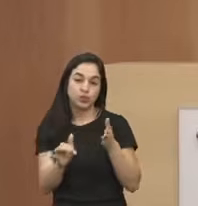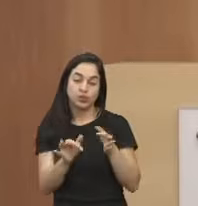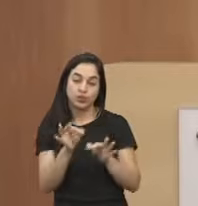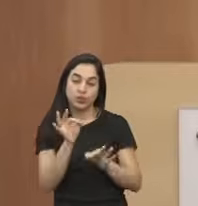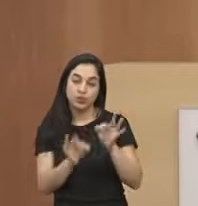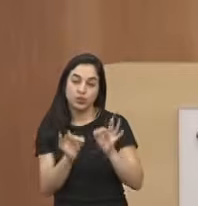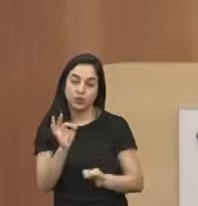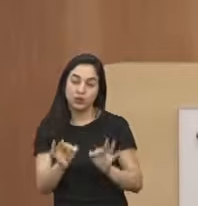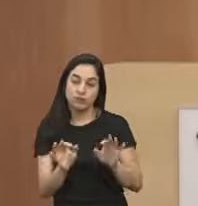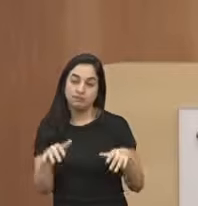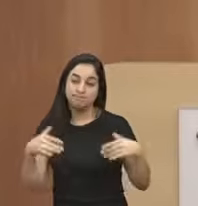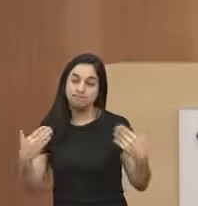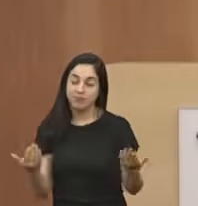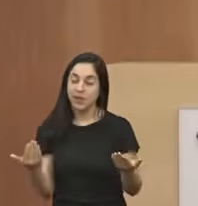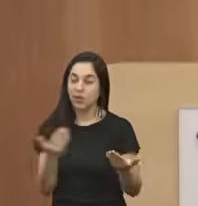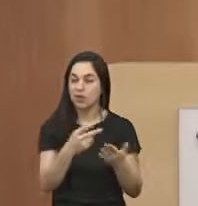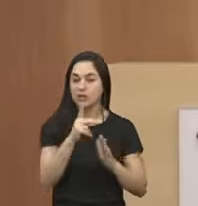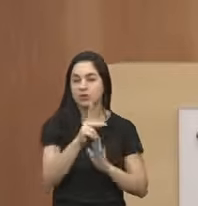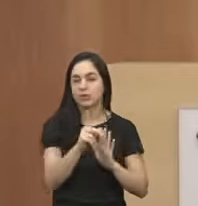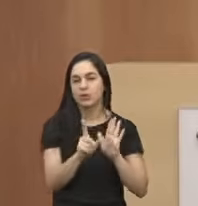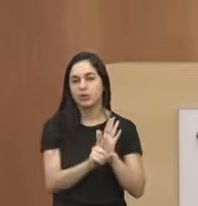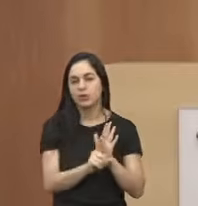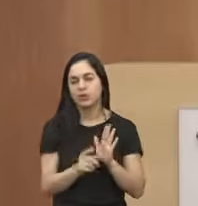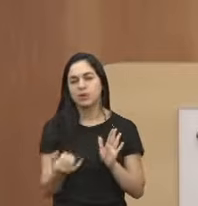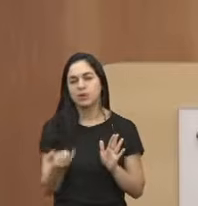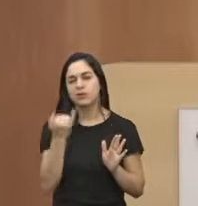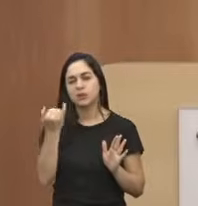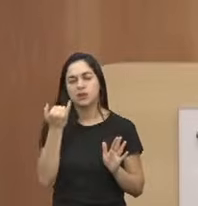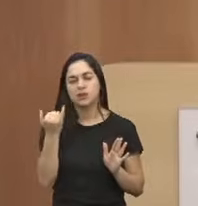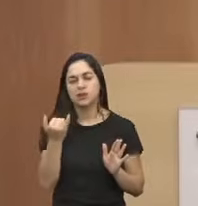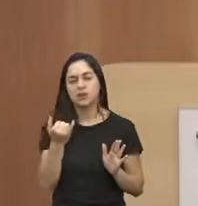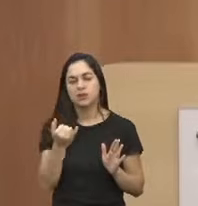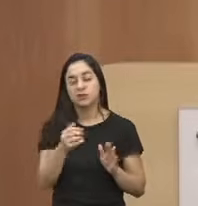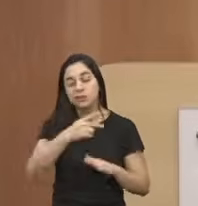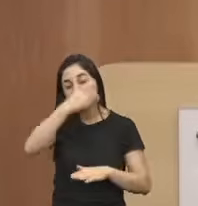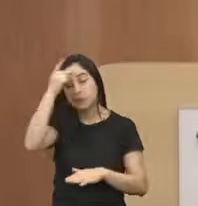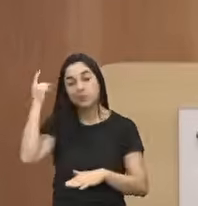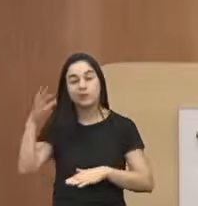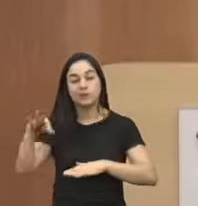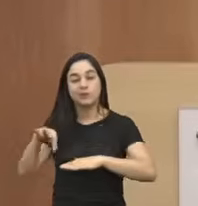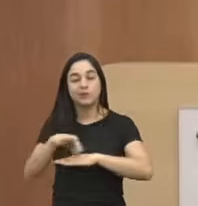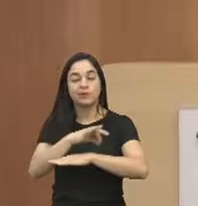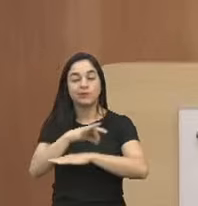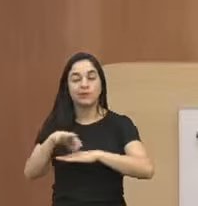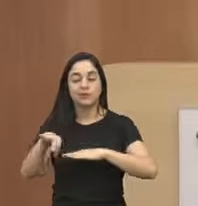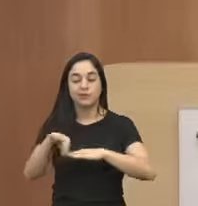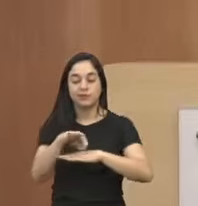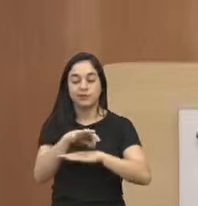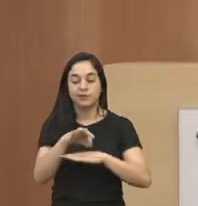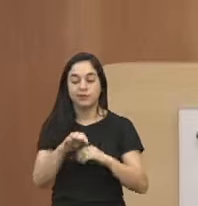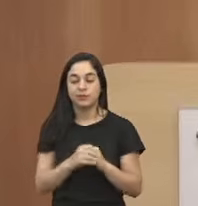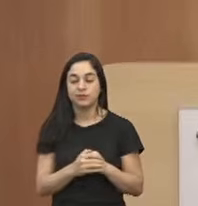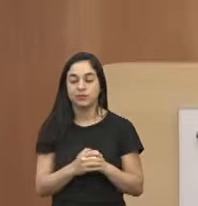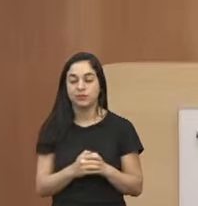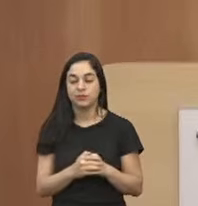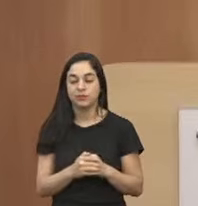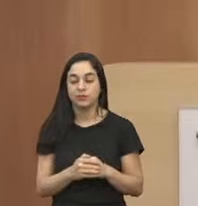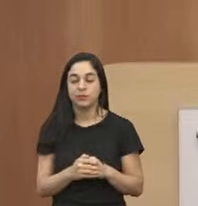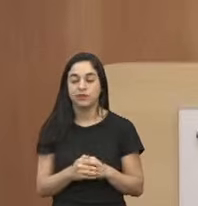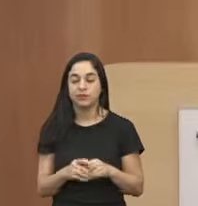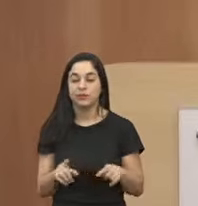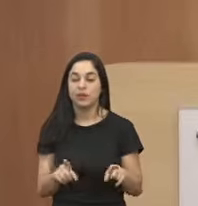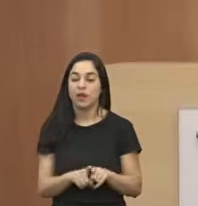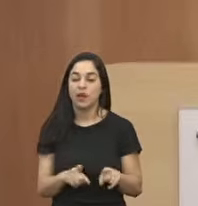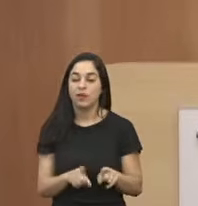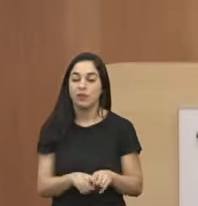Então, esse projeto é interessante para os corretores de imóveis. E outra,